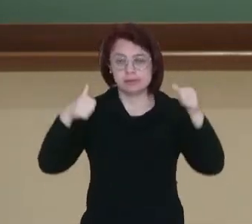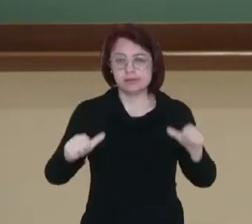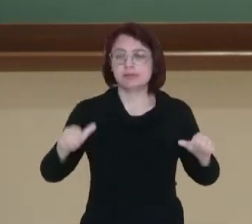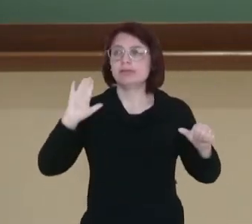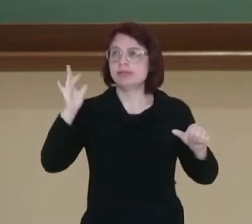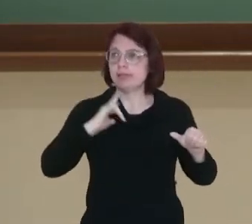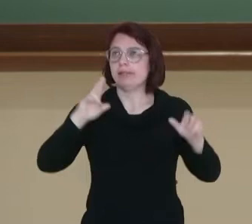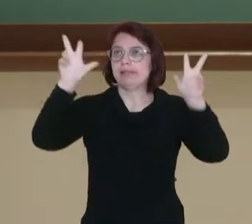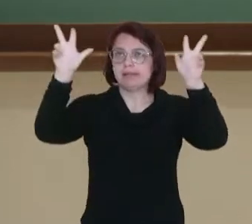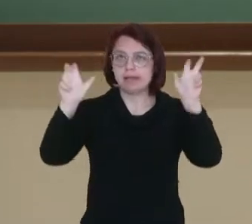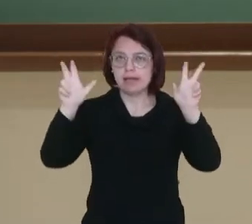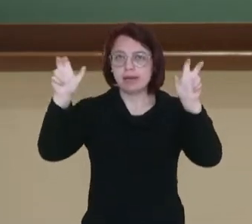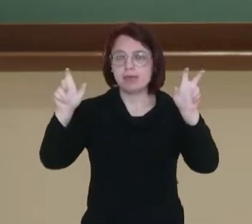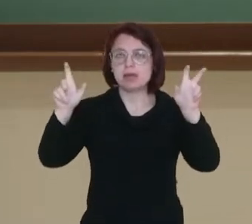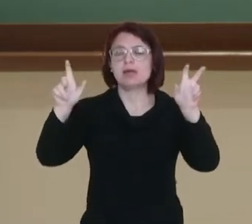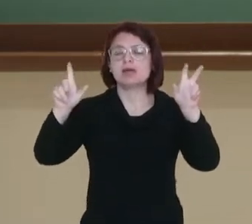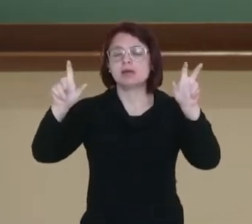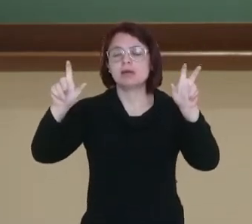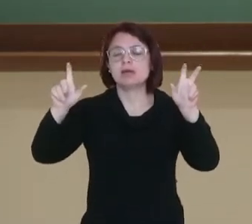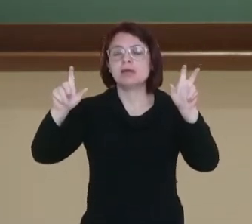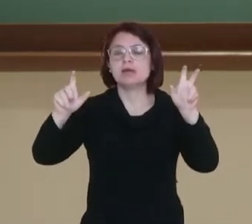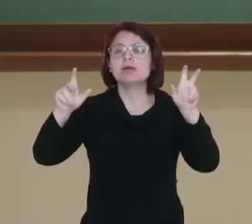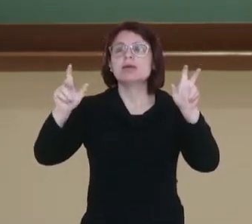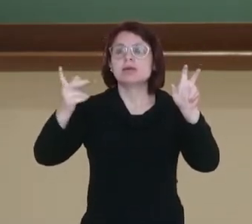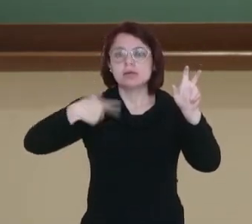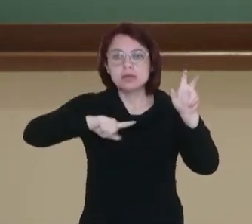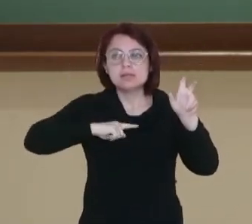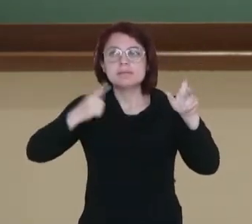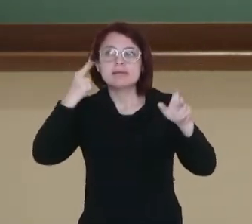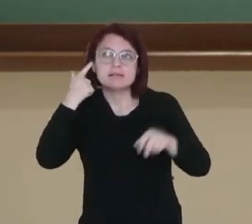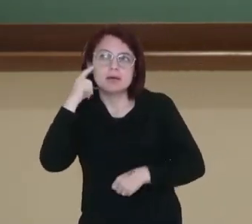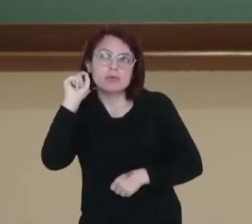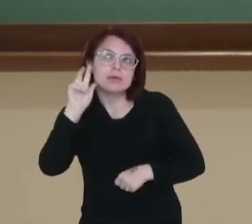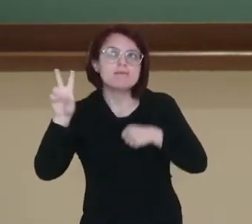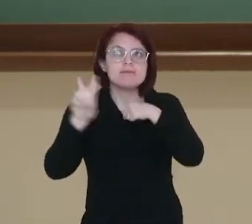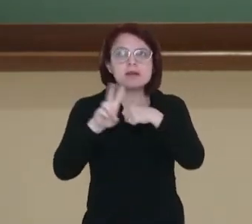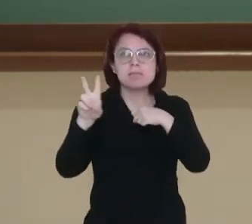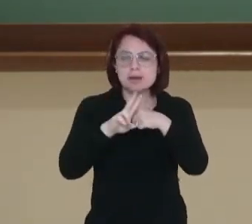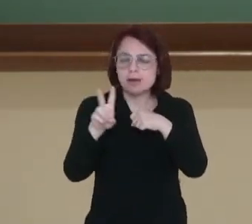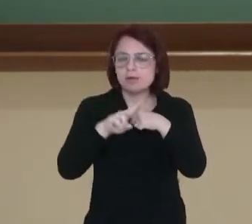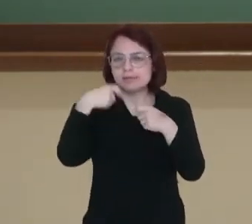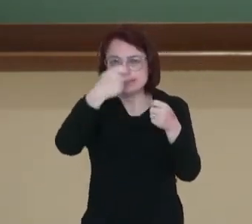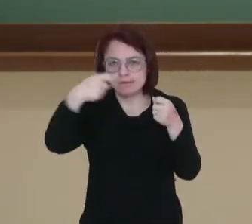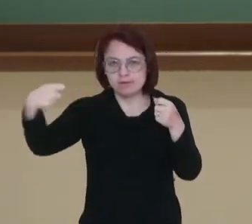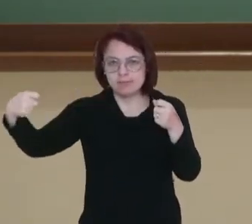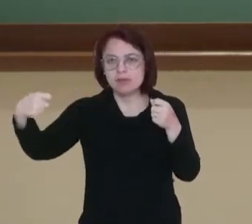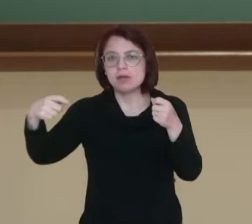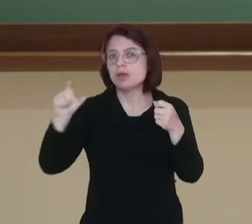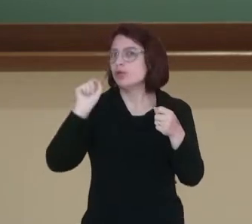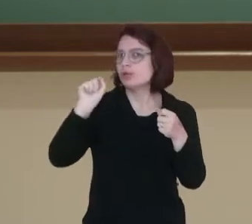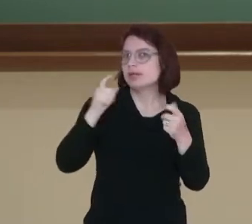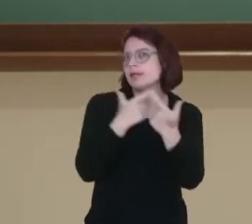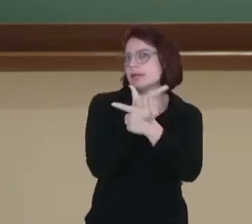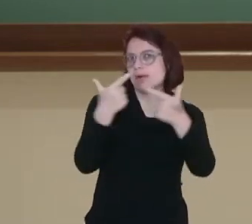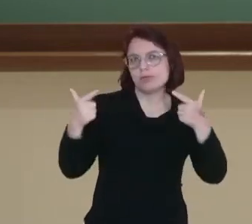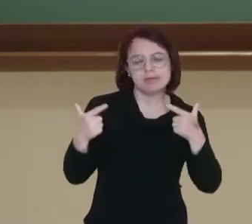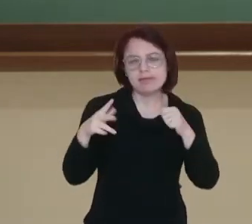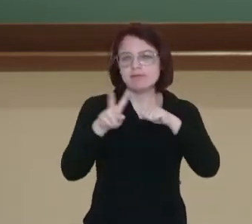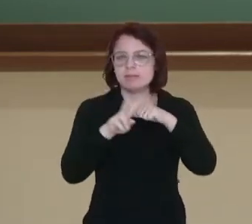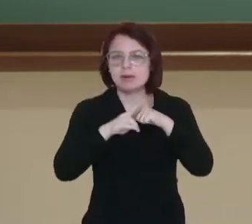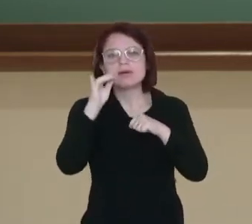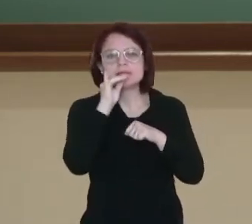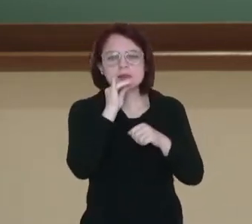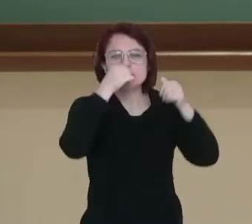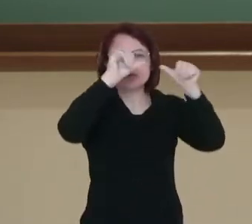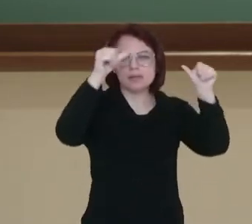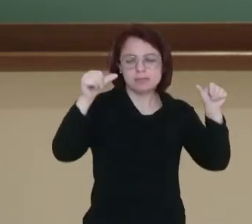vou pensar na parte verbal, que é a parte escrita, e a parte não verbal, que é a parte de